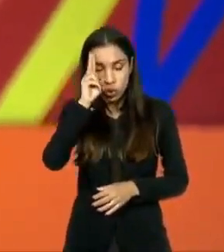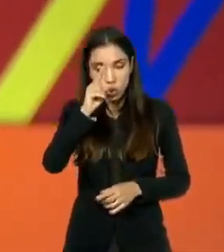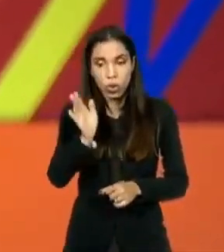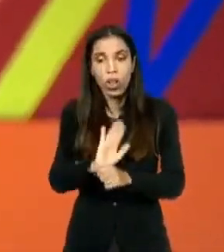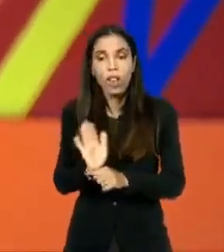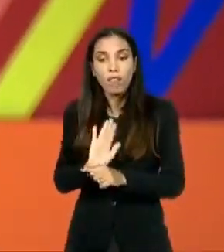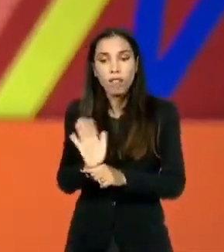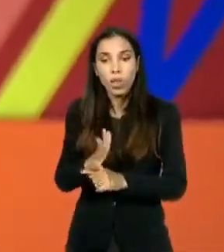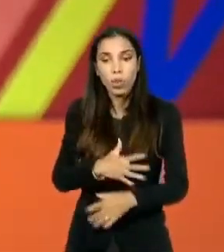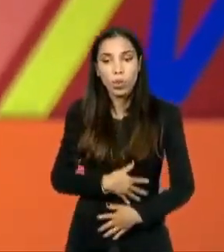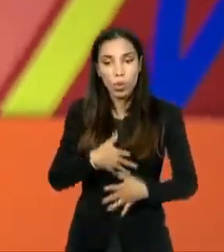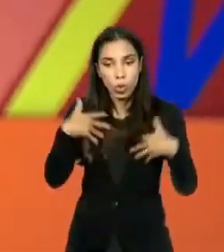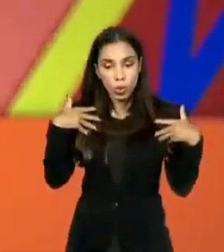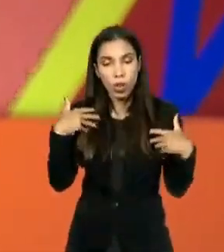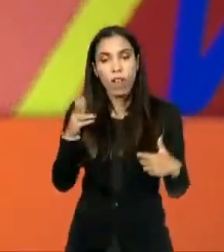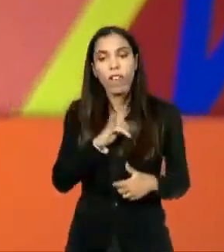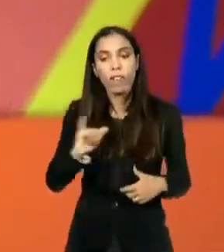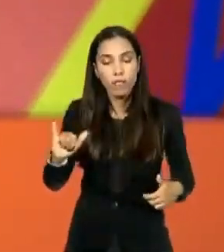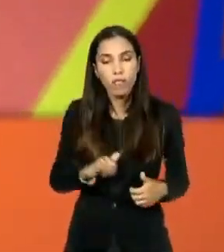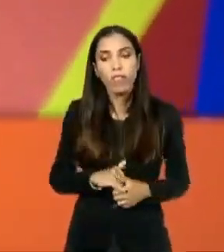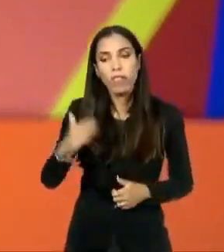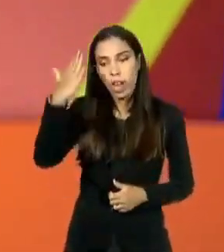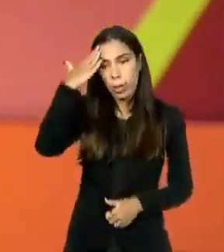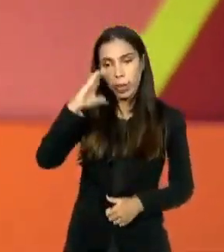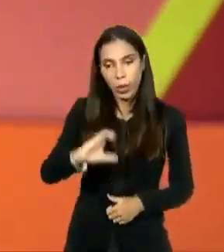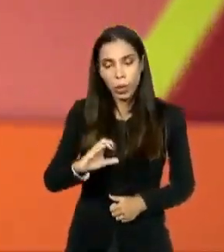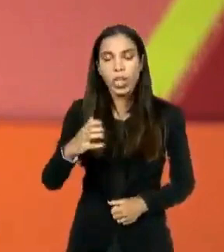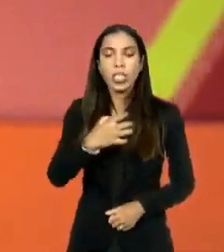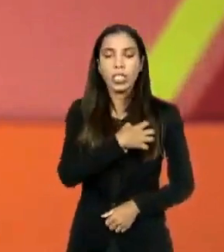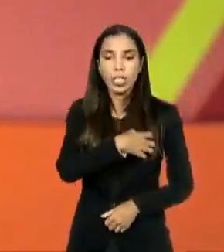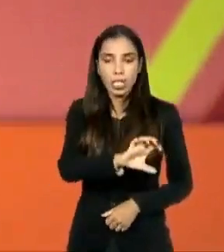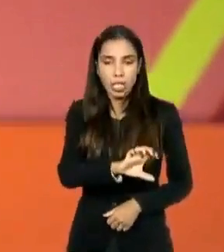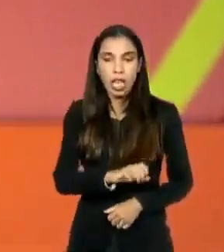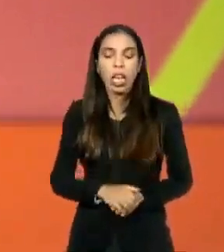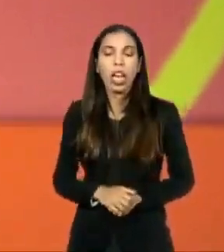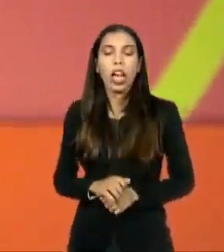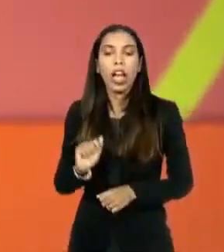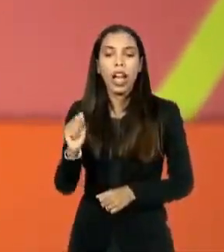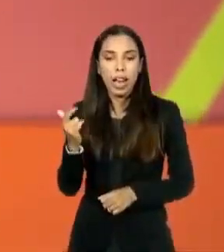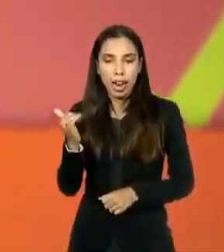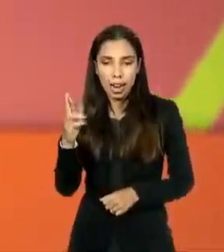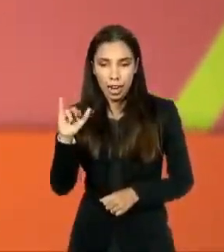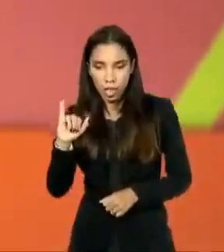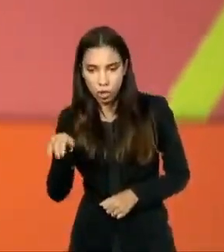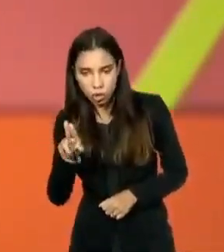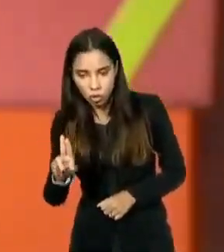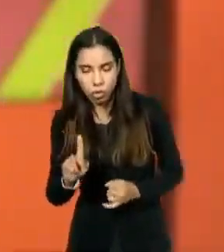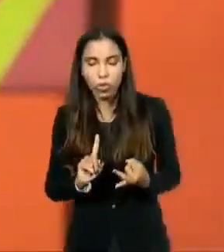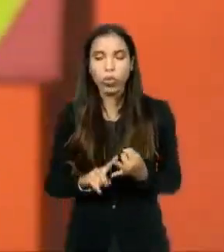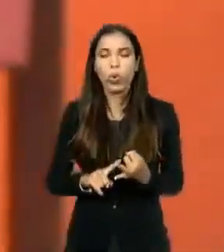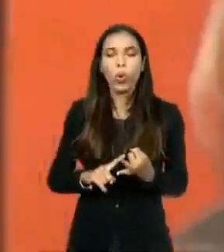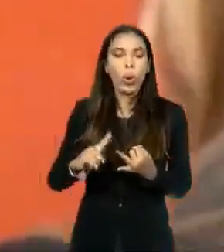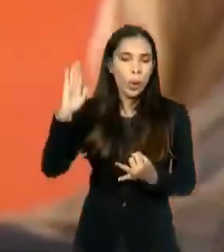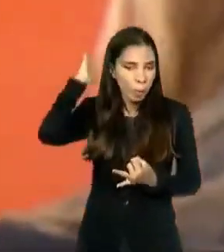tá passando. A gente vai agora para Curitiba, Salvador, Aracaju, Belém do Pará. A gente está num